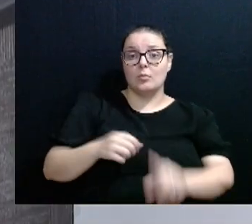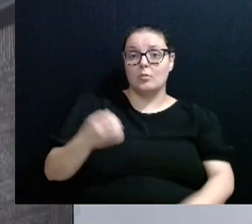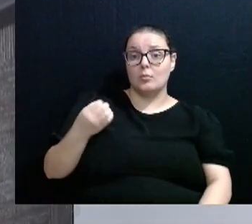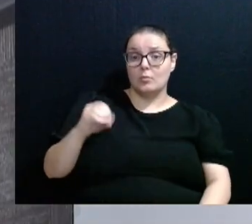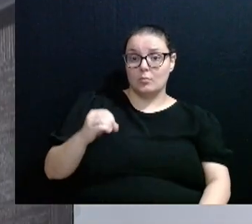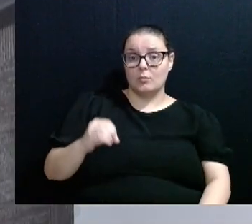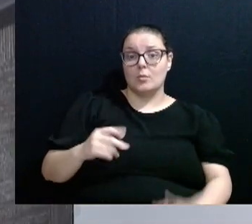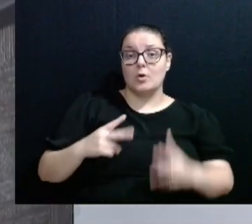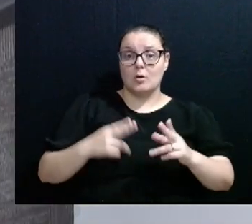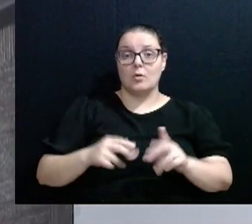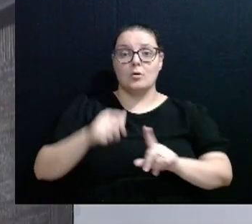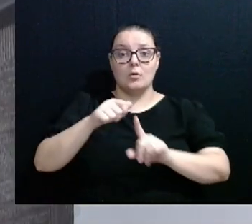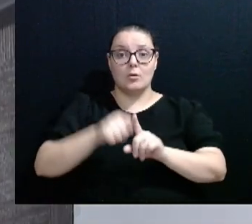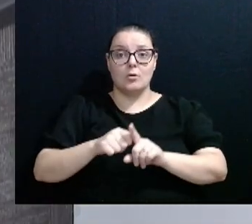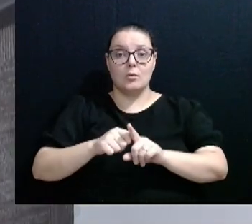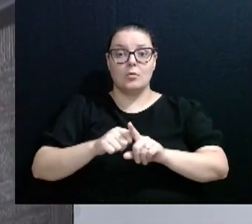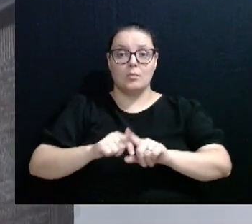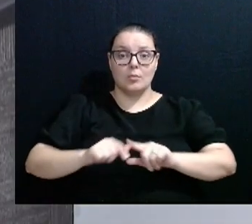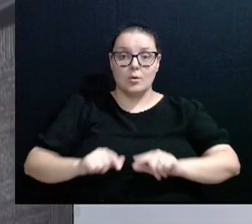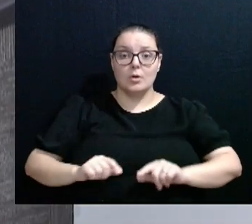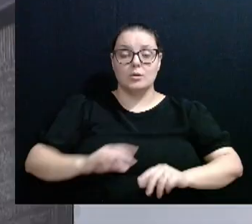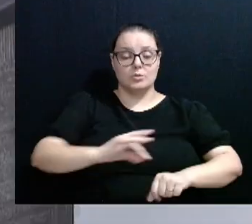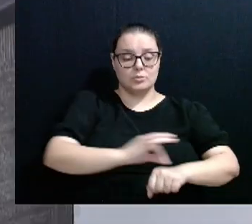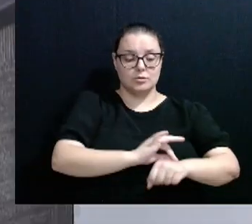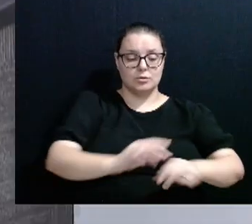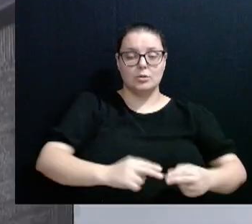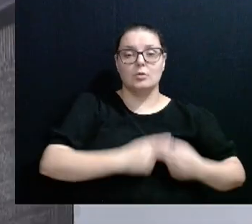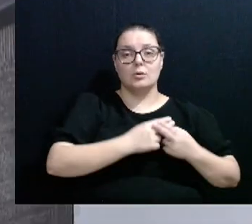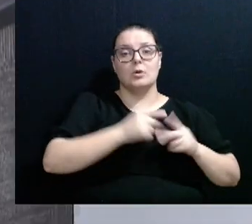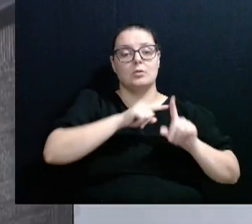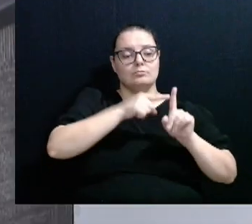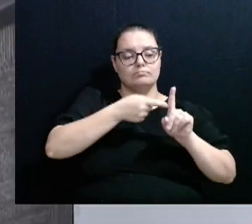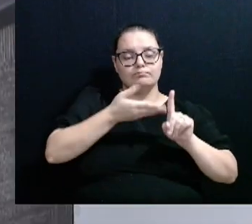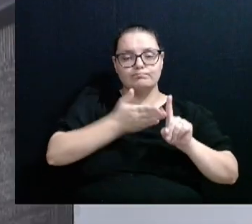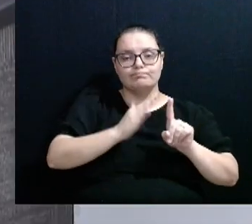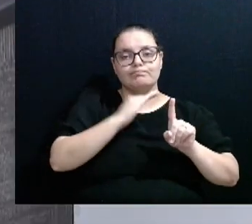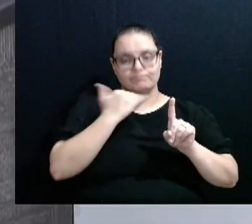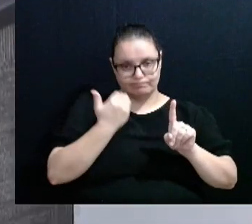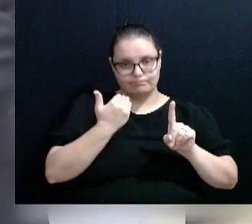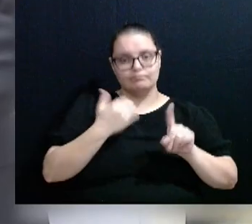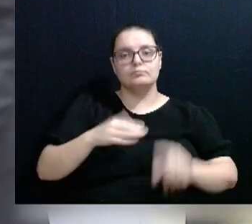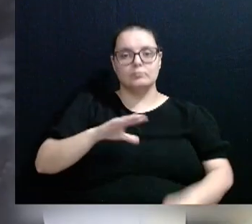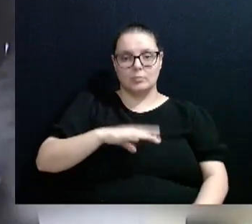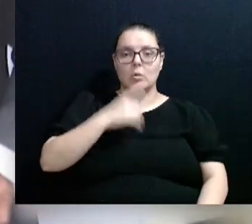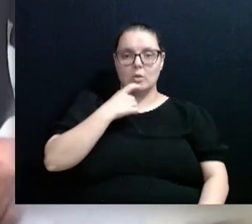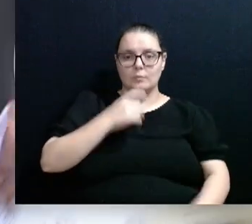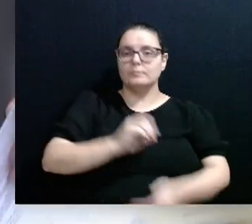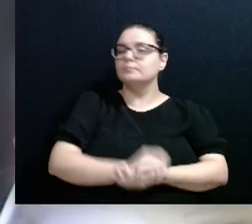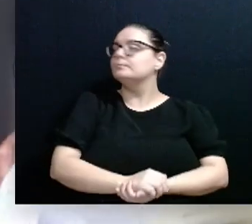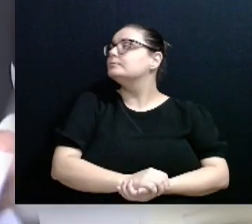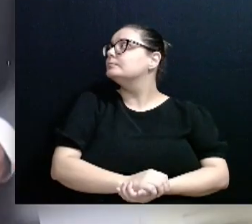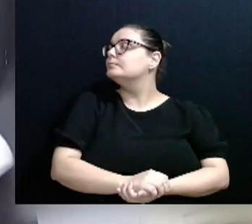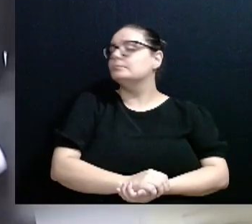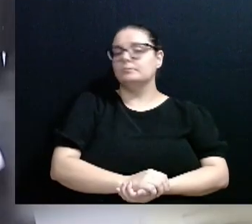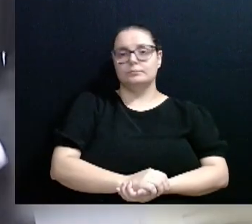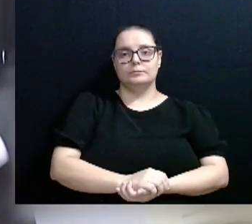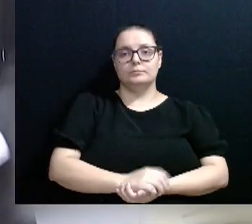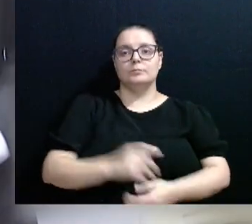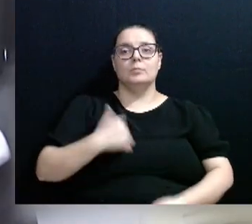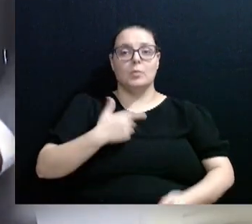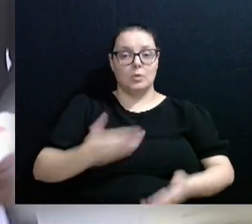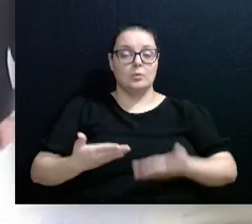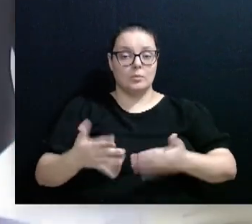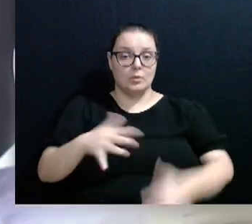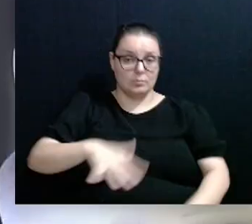de luto gestacional, neonatal e infantil no município de Campinas. Nós vamos trazer para o âmbito do município